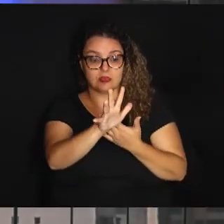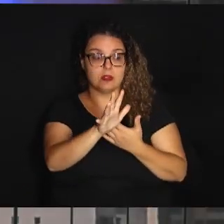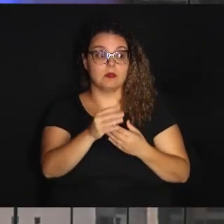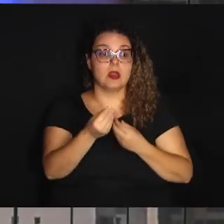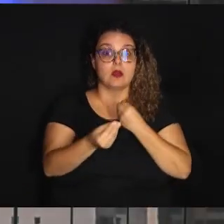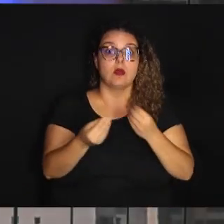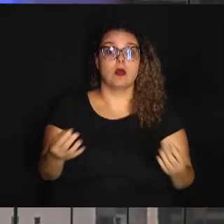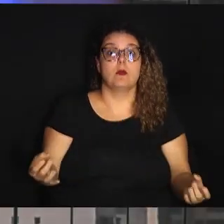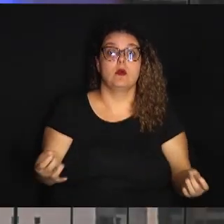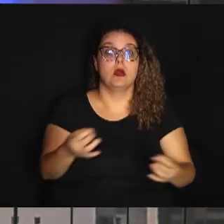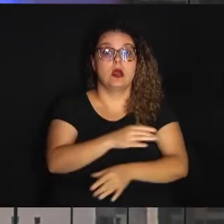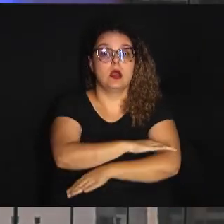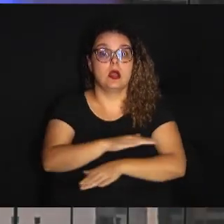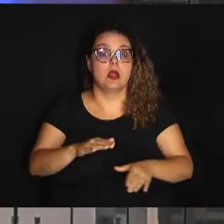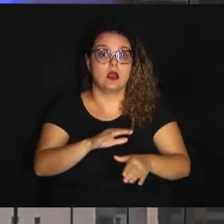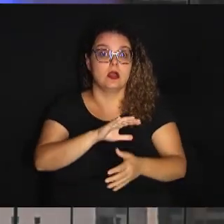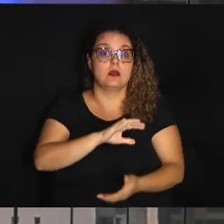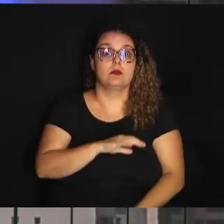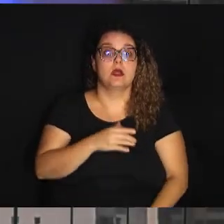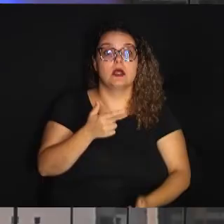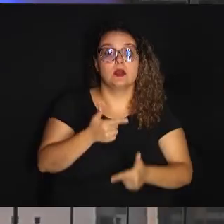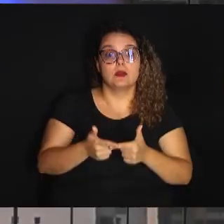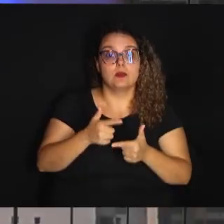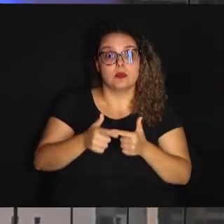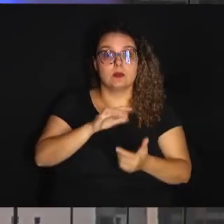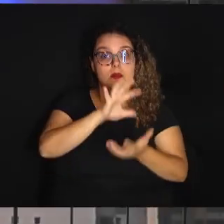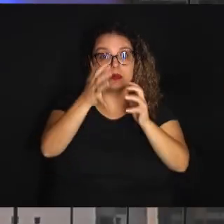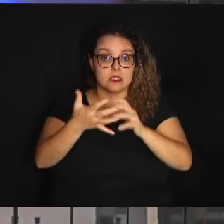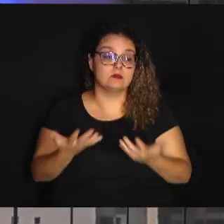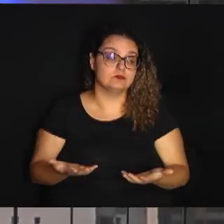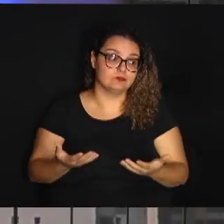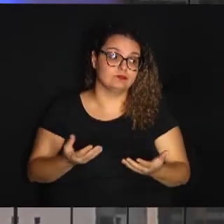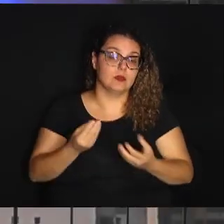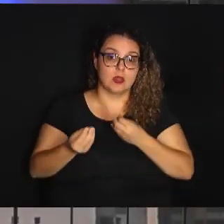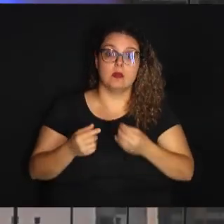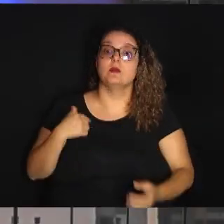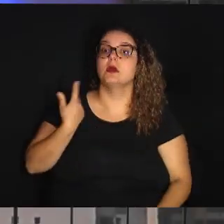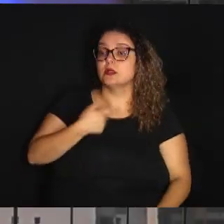a emissão, mas é como a gente vai combater as mudanças